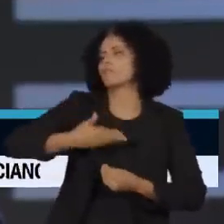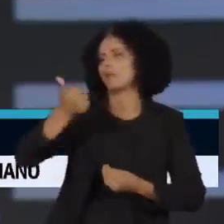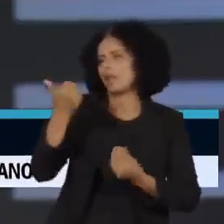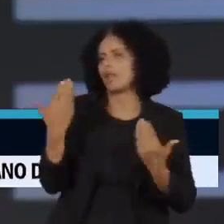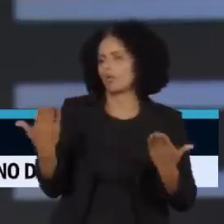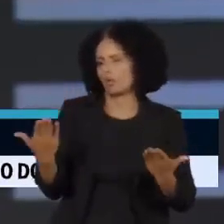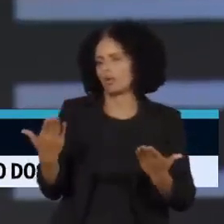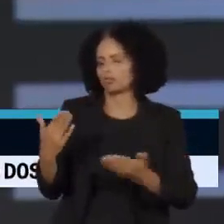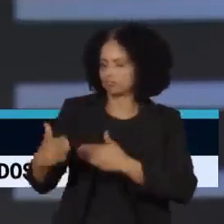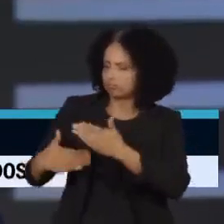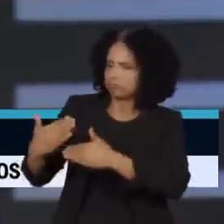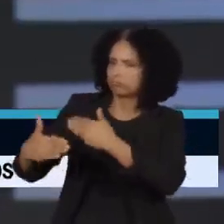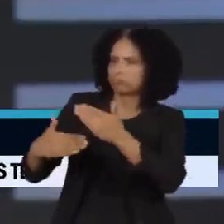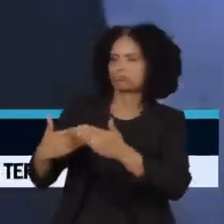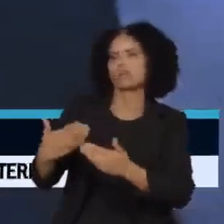e daí pra frente e essa é a nossa tarefa